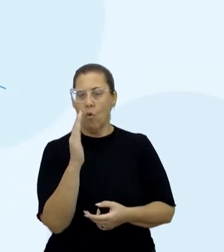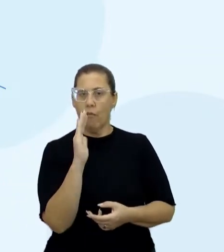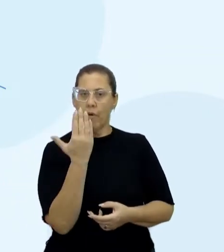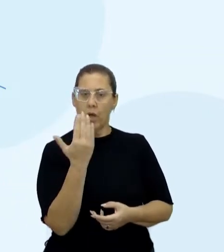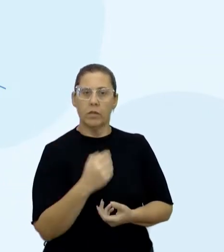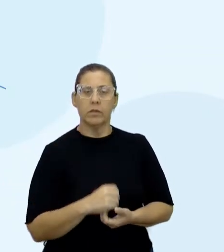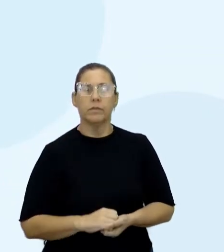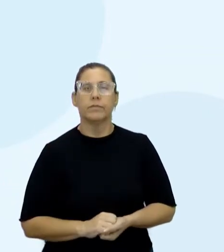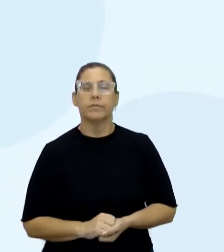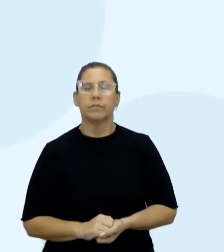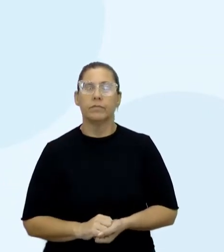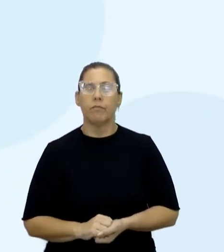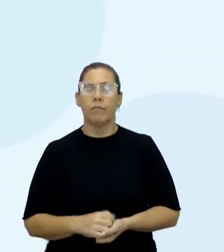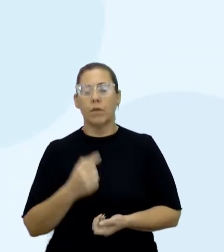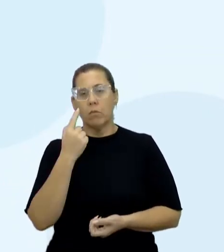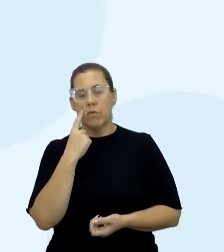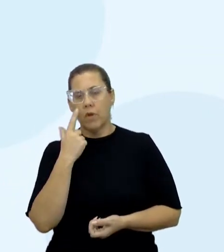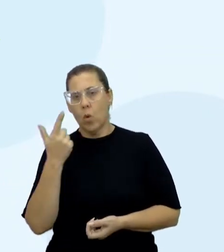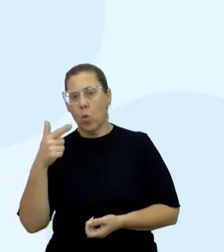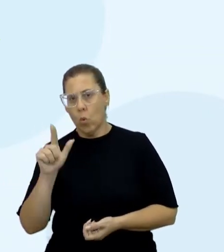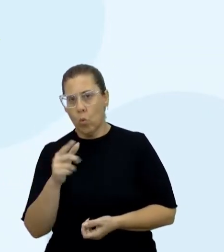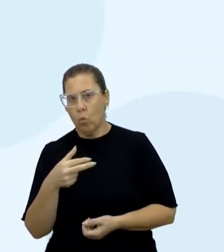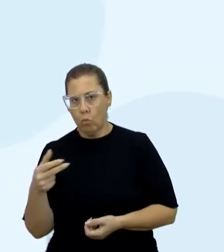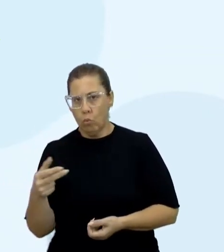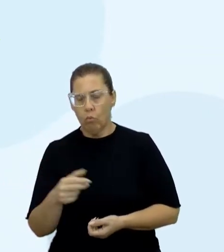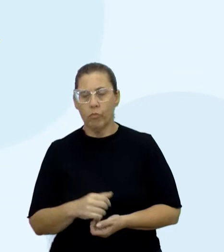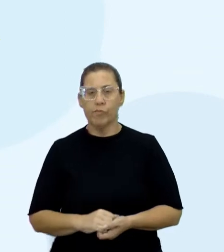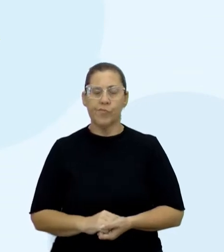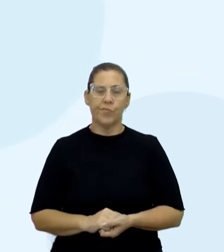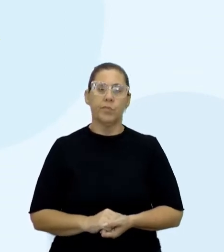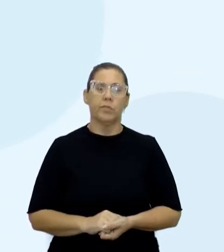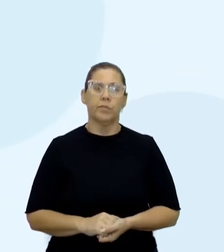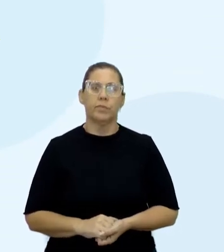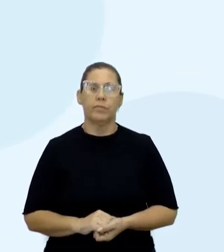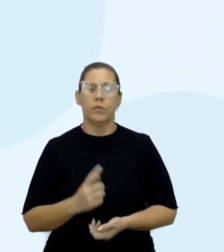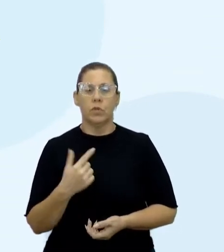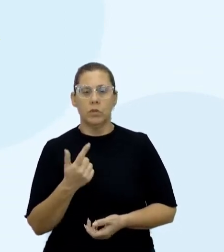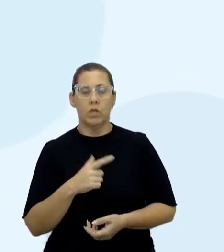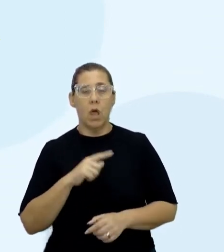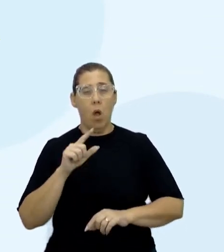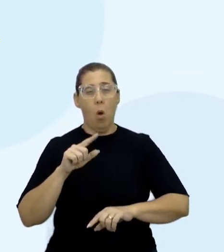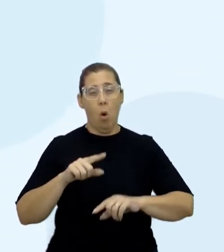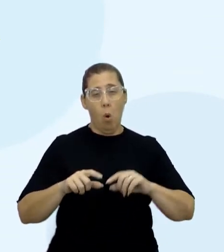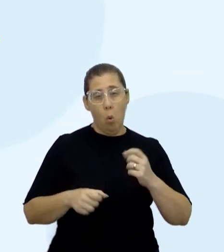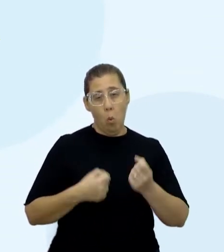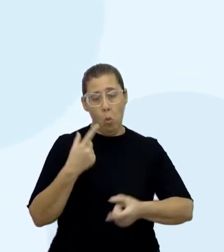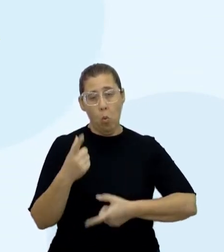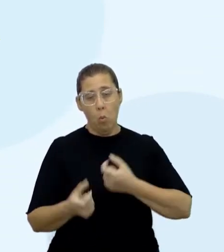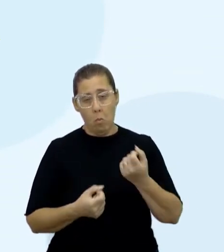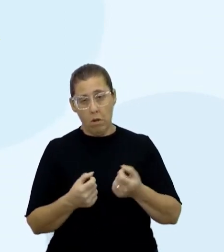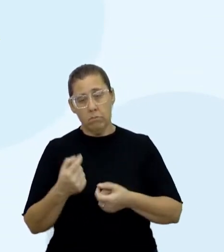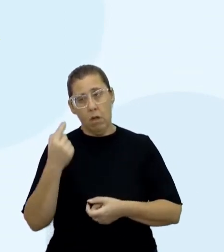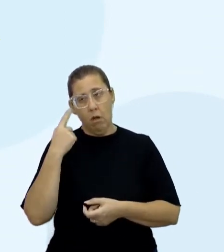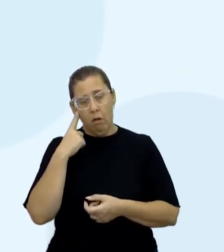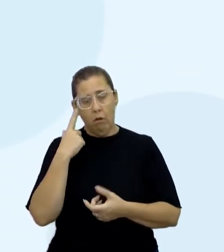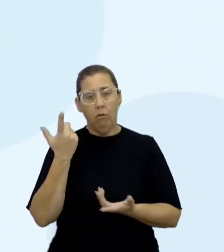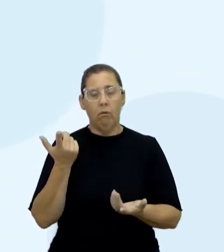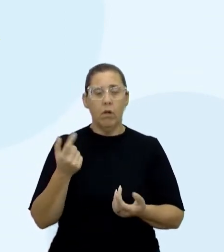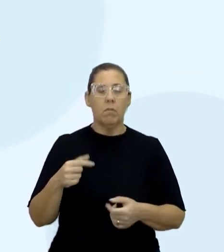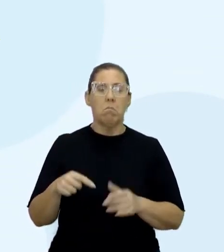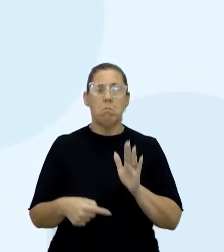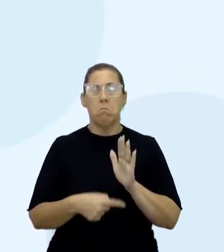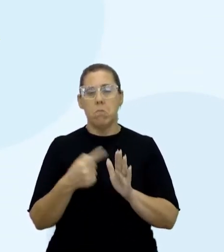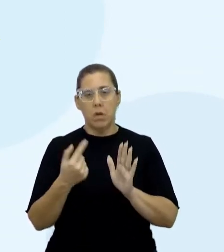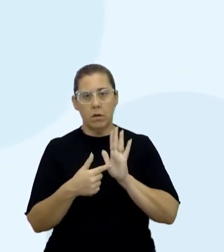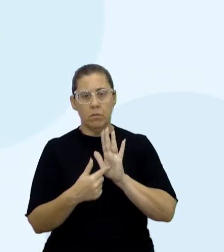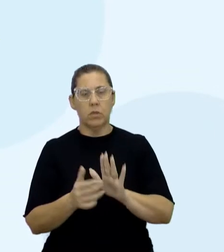espelho côncavo. Vamos ver algumas propriedades aí. A gente tem algumas propriedades de reflexão. Primeiro é aquela que eu mostrei para